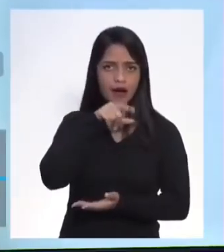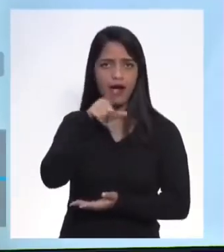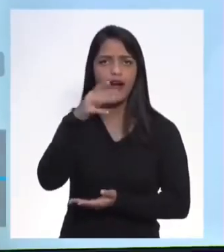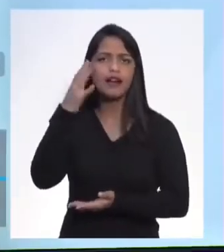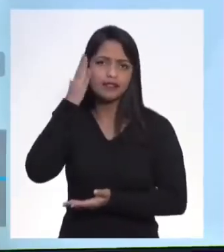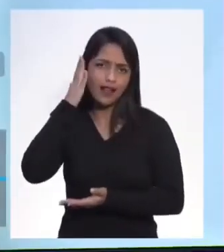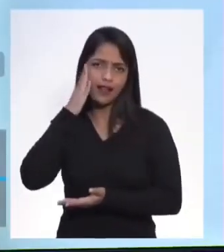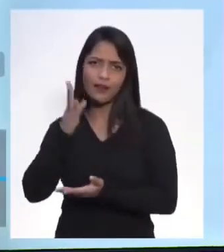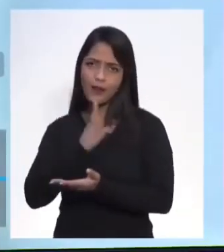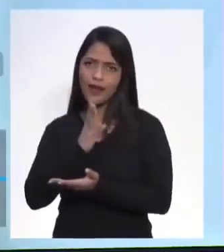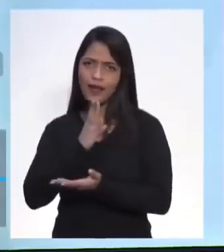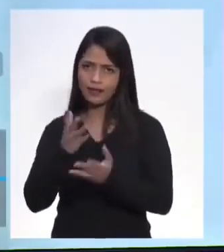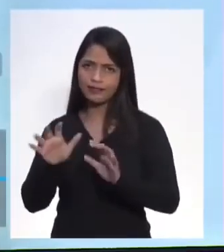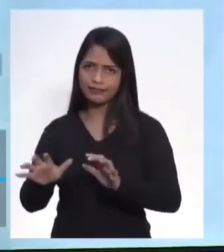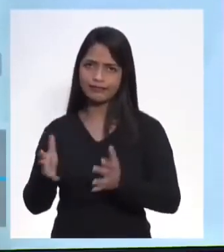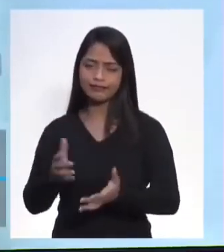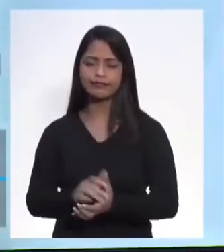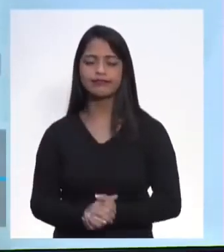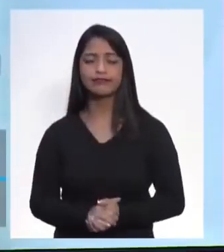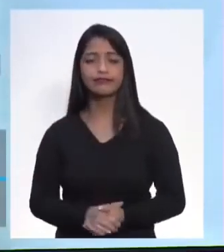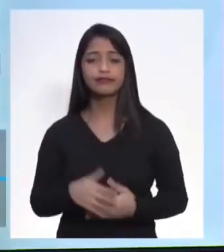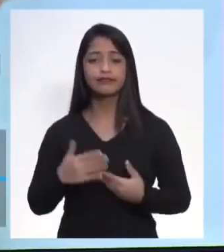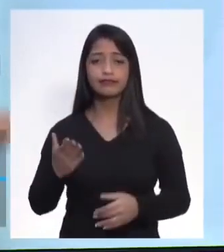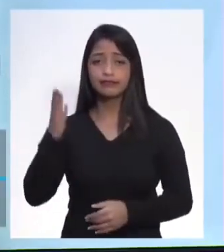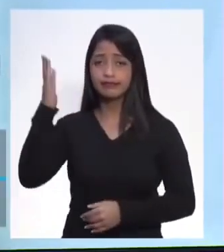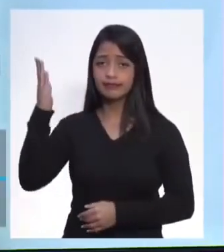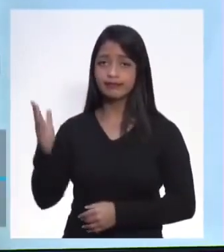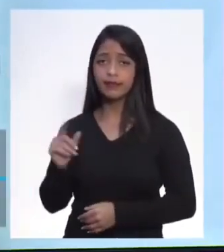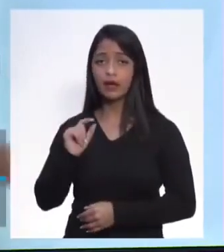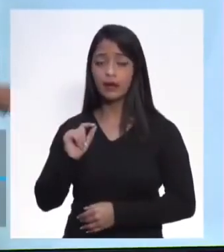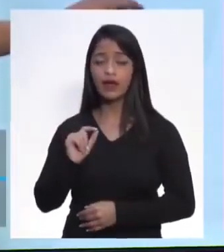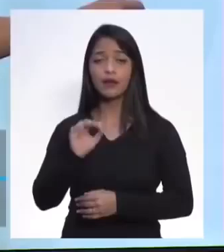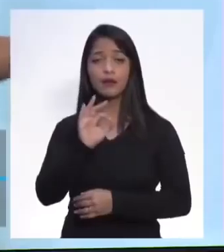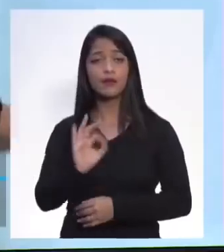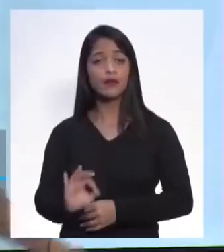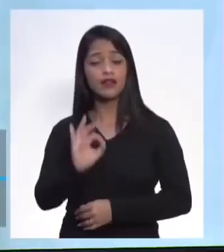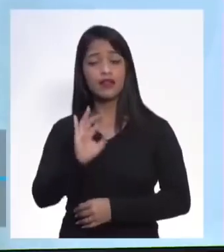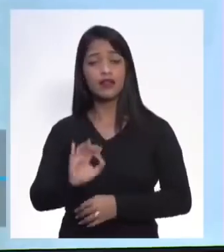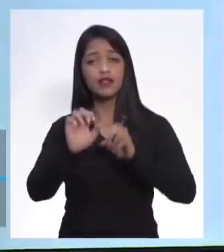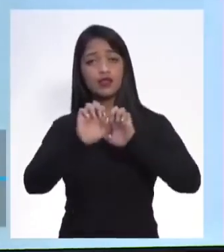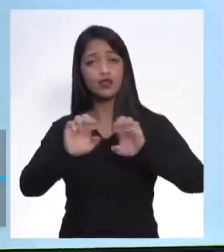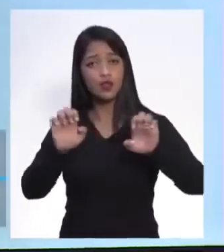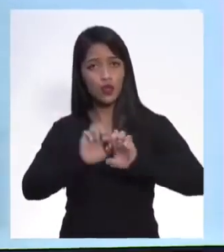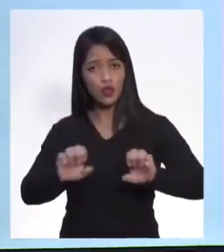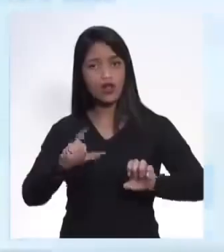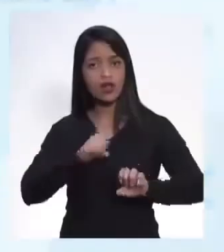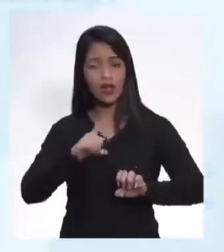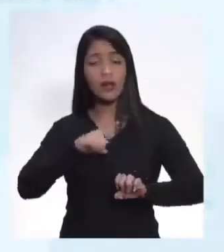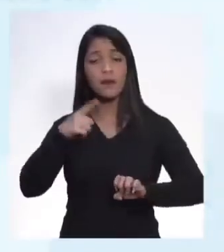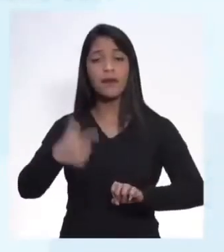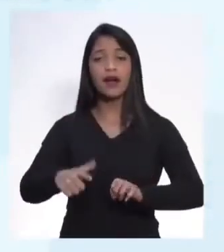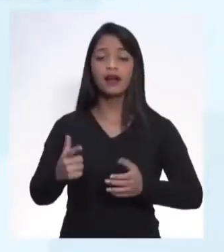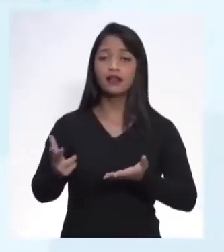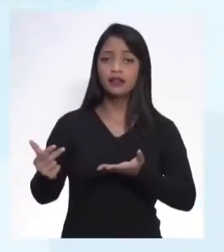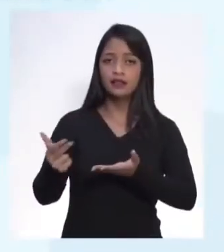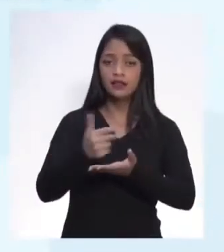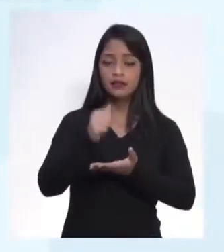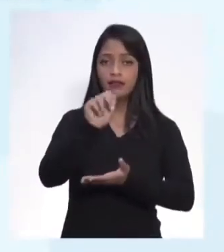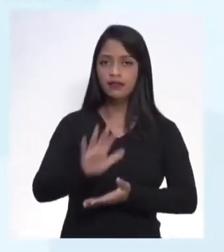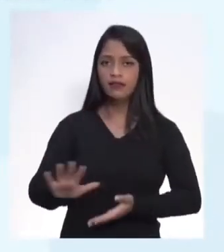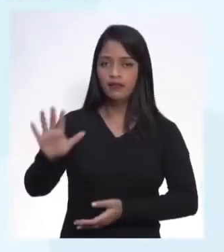falando. Tudo bem? Então, ó, tem aí a estrutura lá da porcentagem, o famoso símbolo que a gente falou lá na